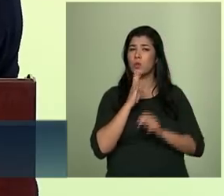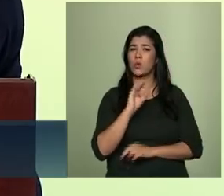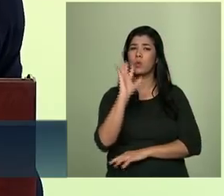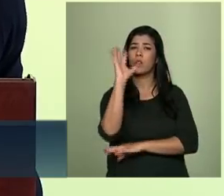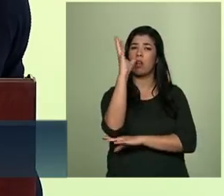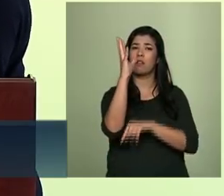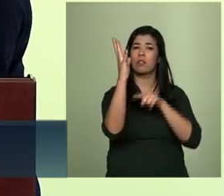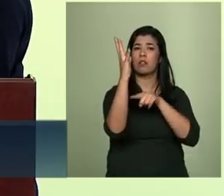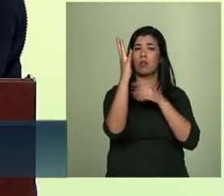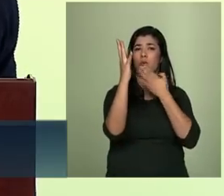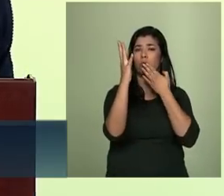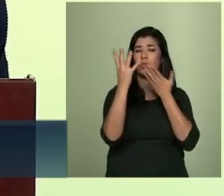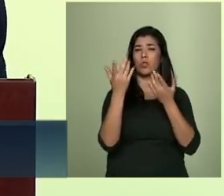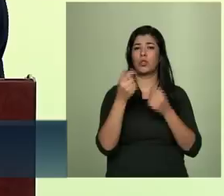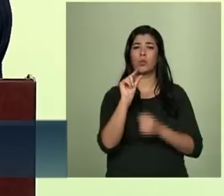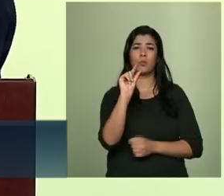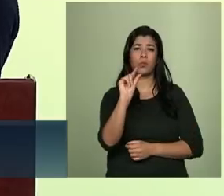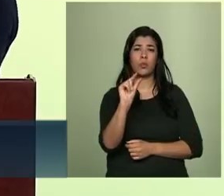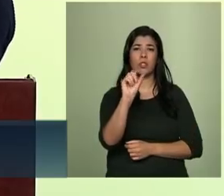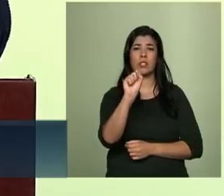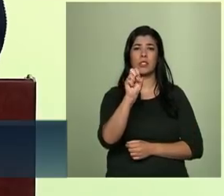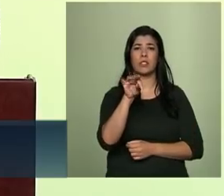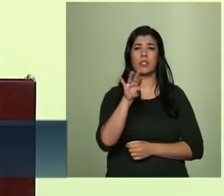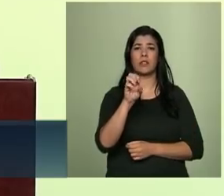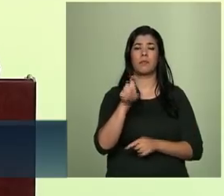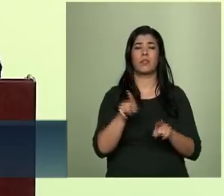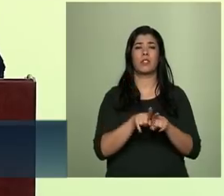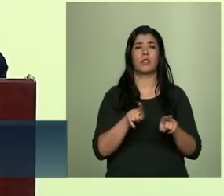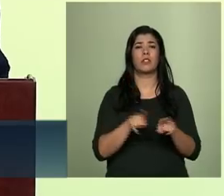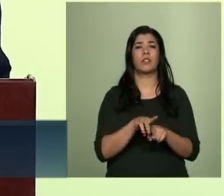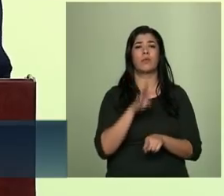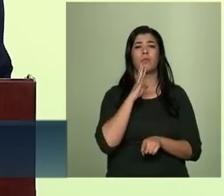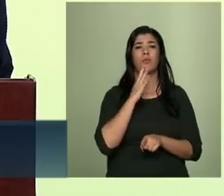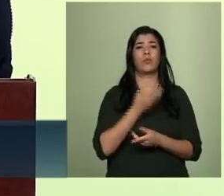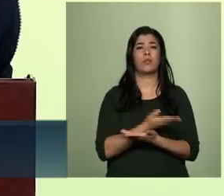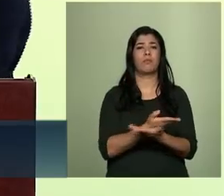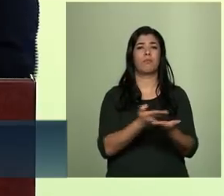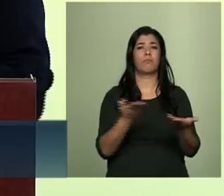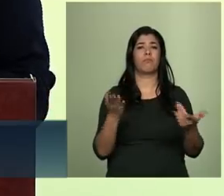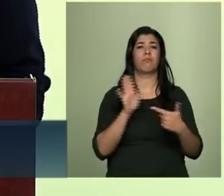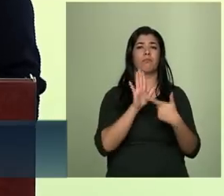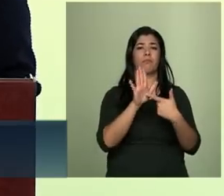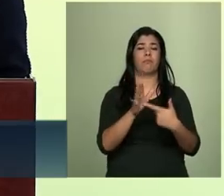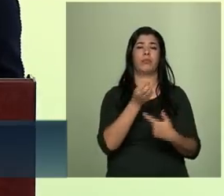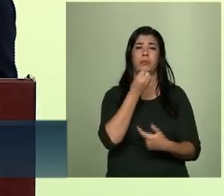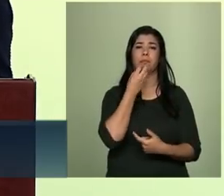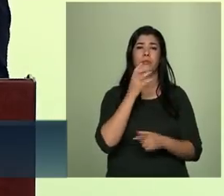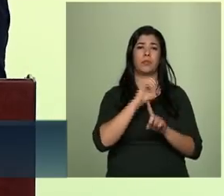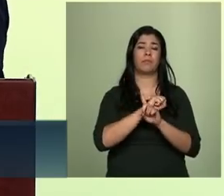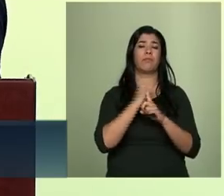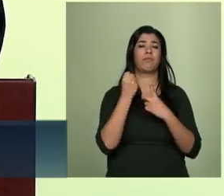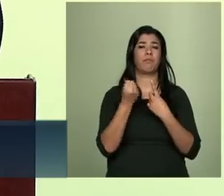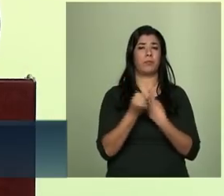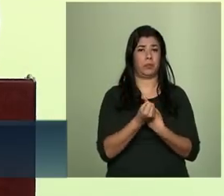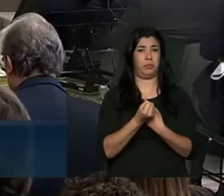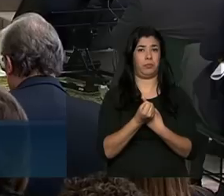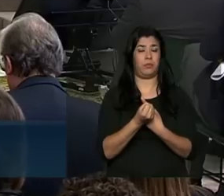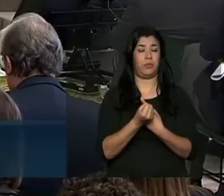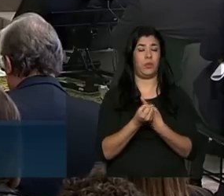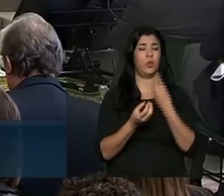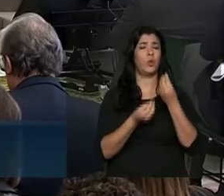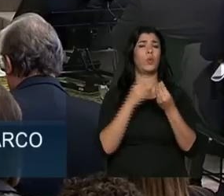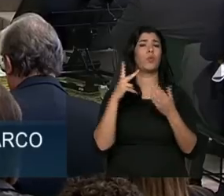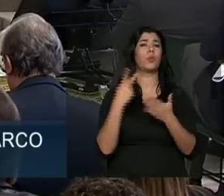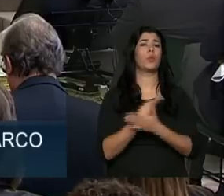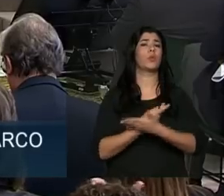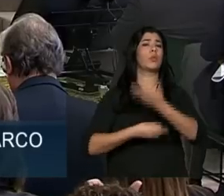isso passa a ser reconhecido e tem repartição de benefícios. E eu vou mostrar um pouco como é que era a história até